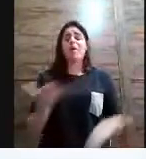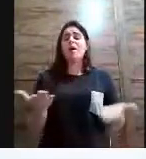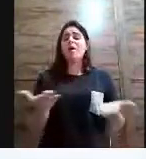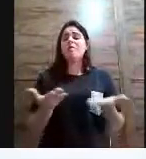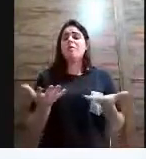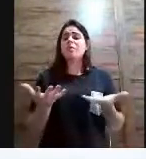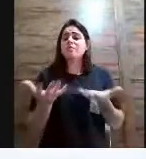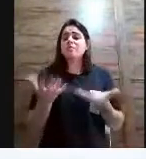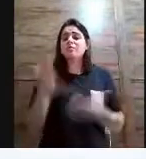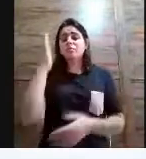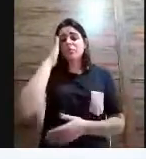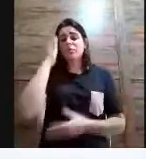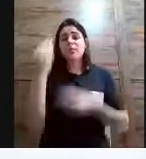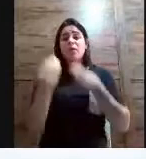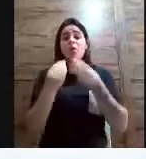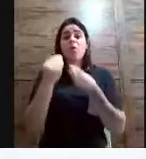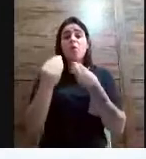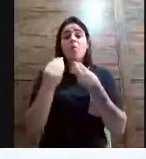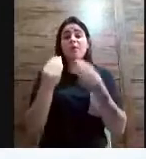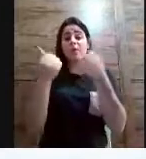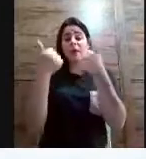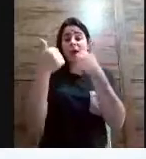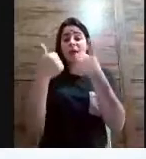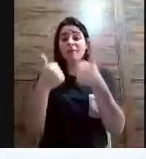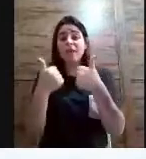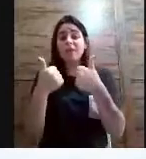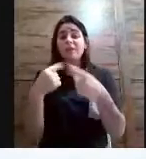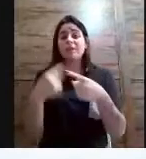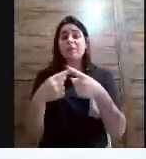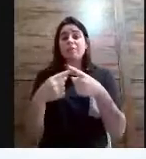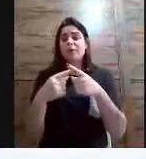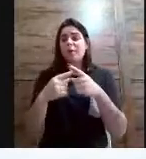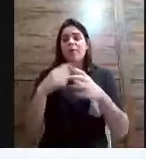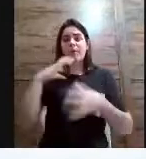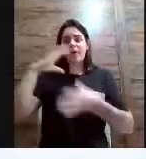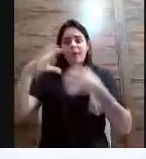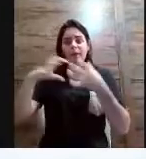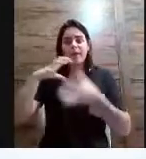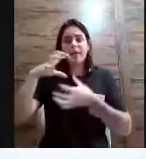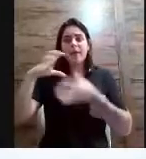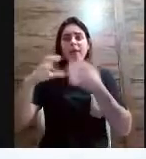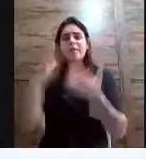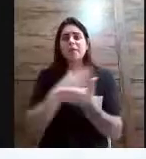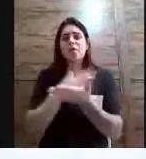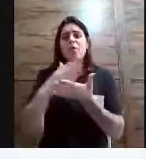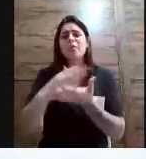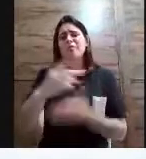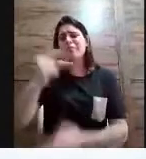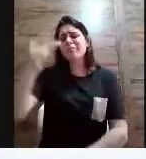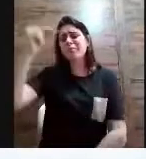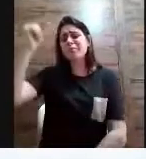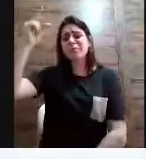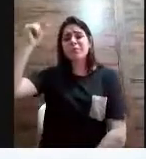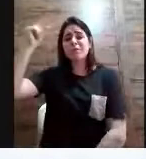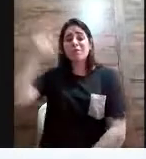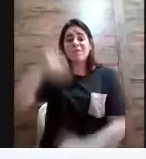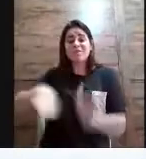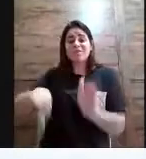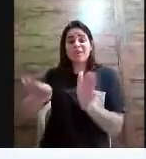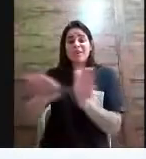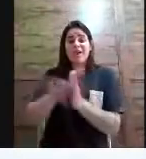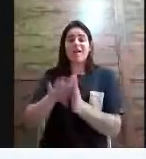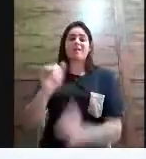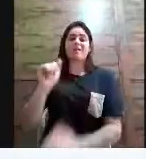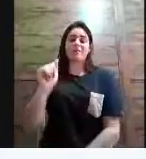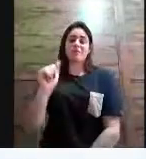uma grande crise, né? Um combate, a senhora estava lá desde o início, quando a AIDS apareceu. Como a senhora analisa, com